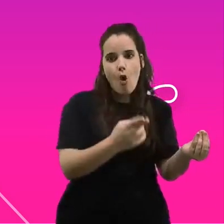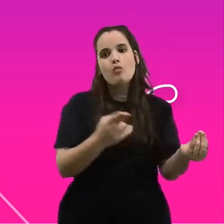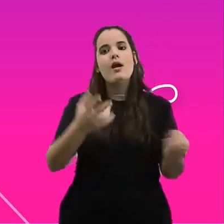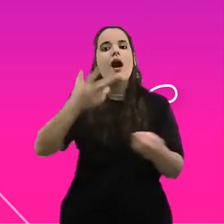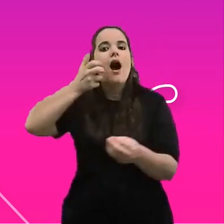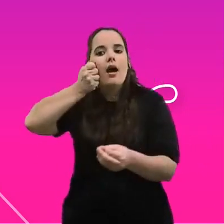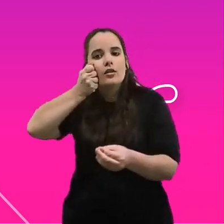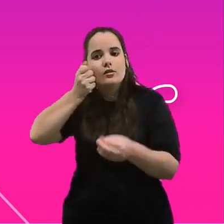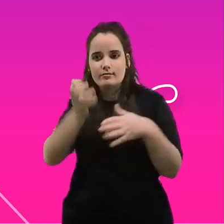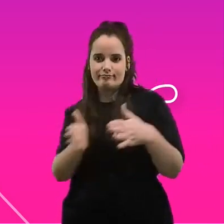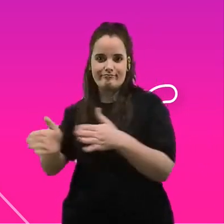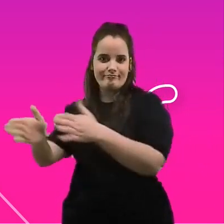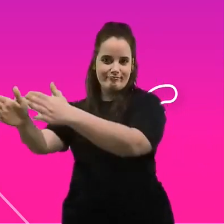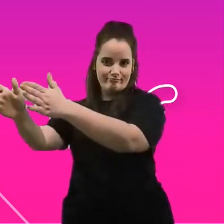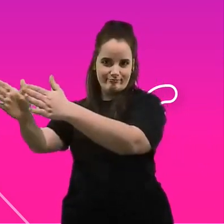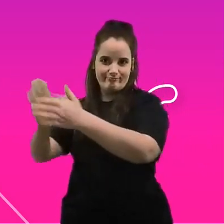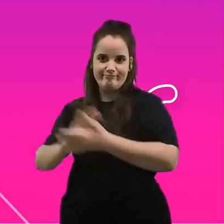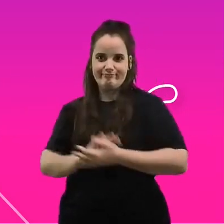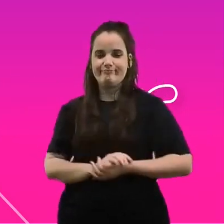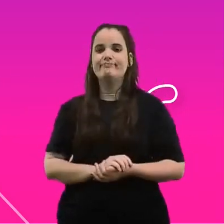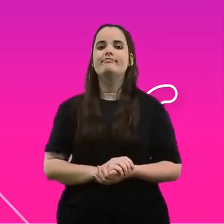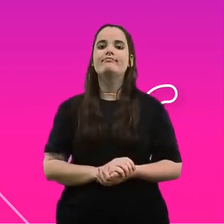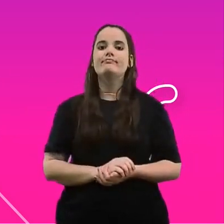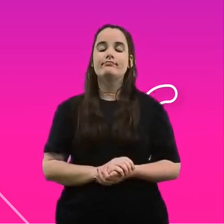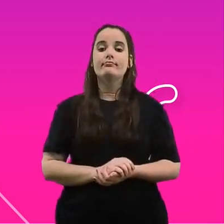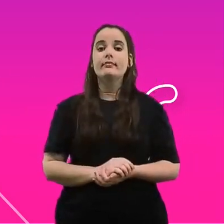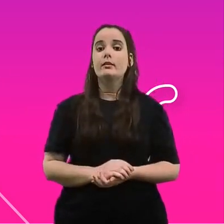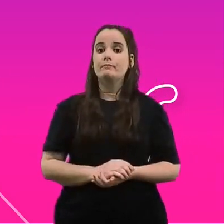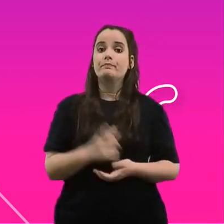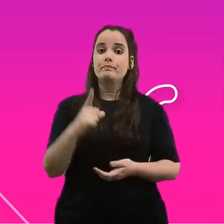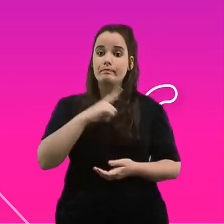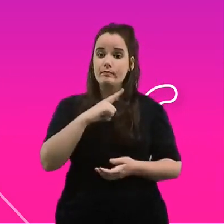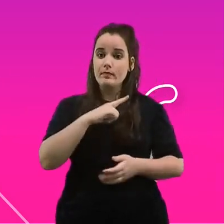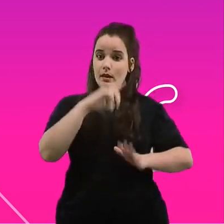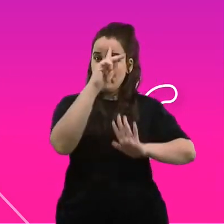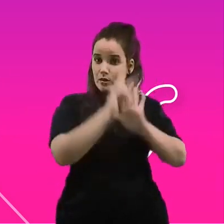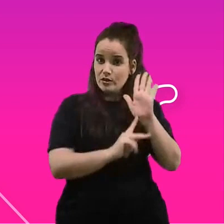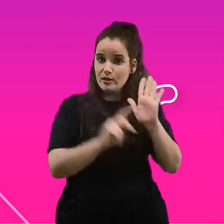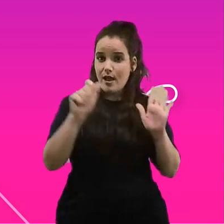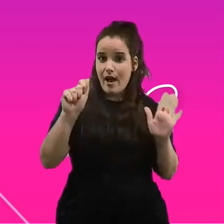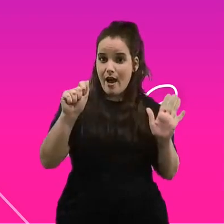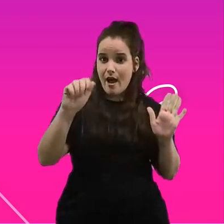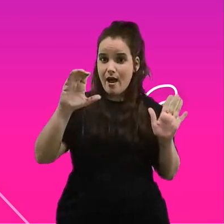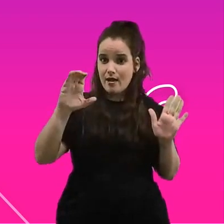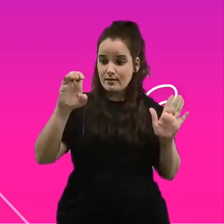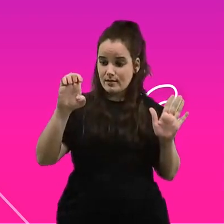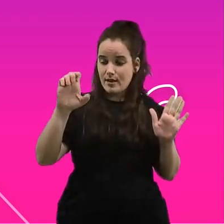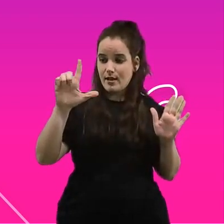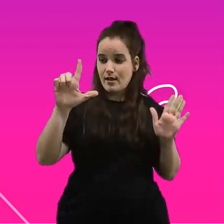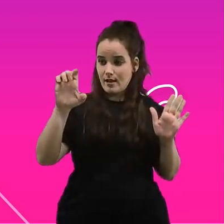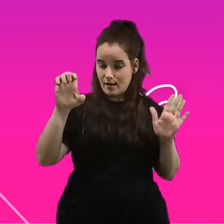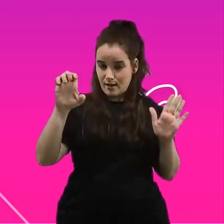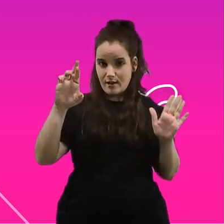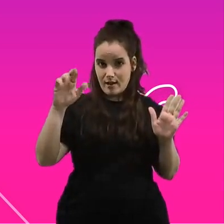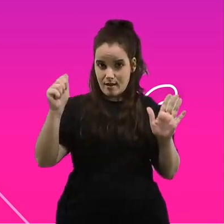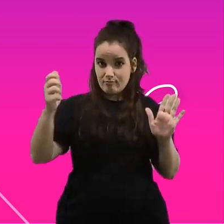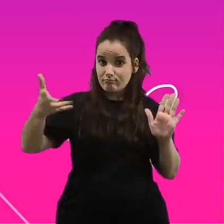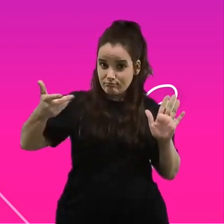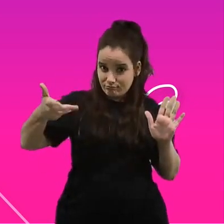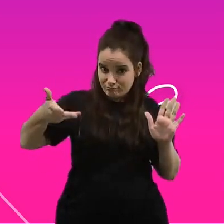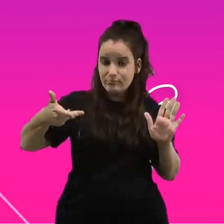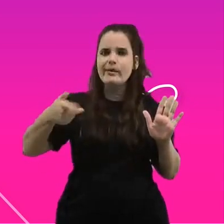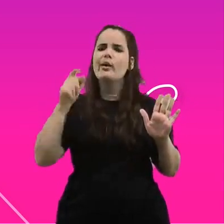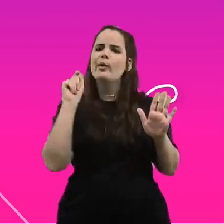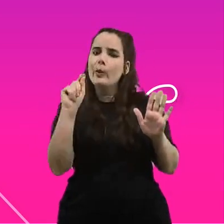A inspiração para o Acelera, na verdade, veio de um conceito de controle de qualidade. É algo